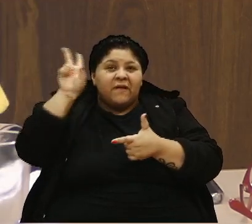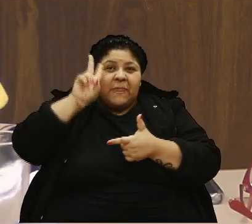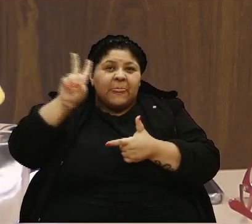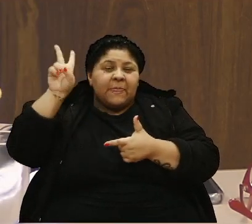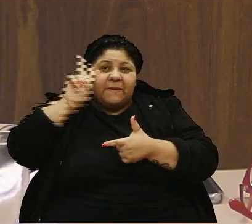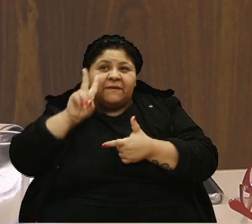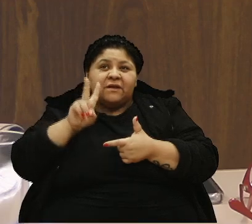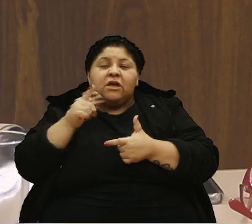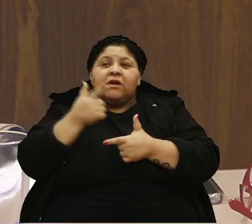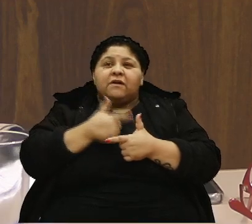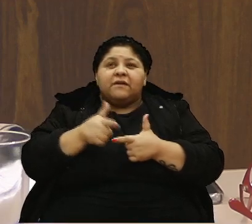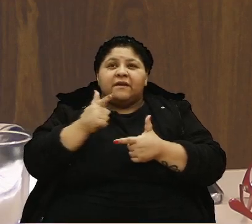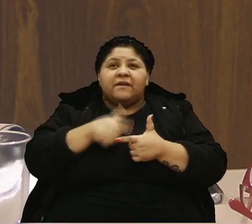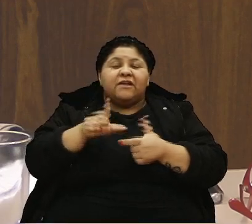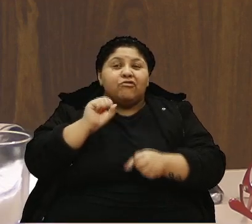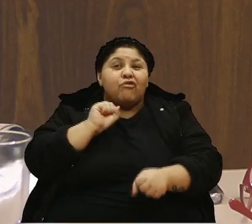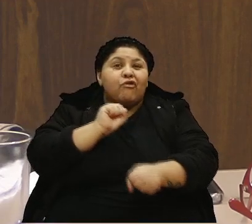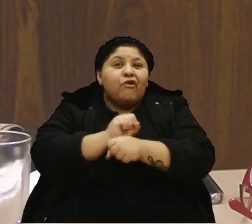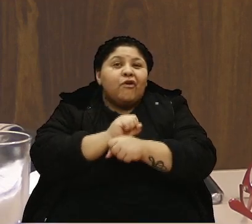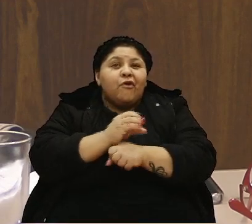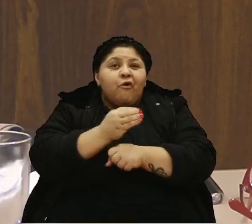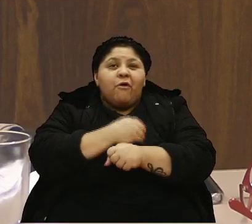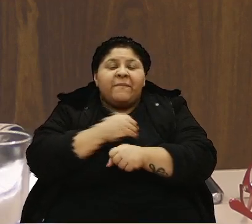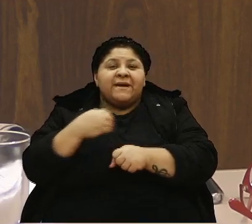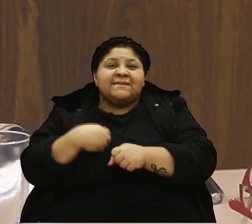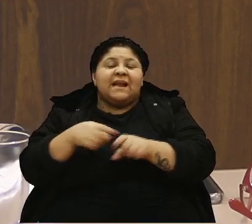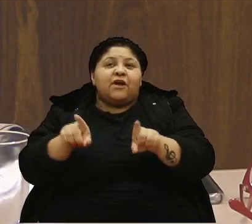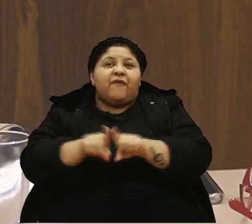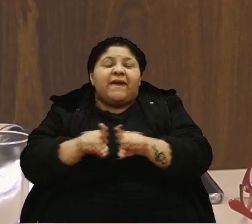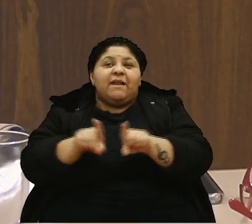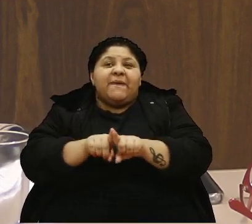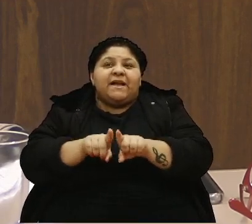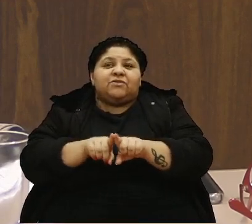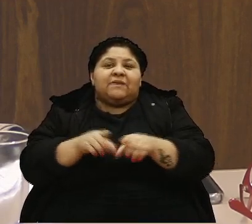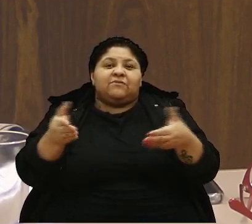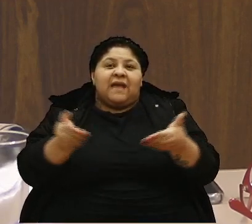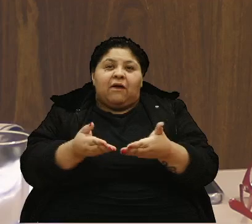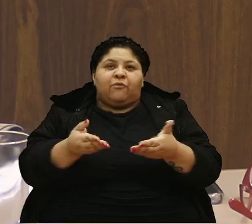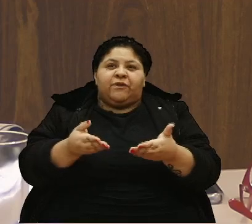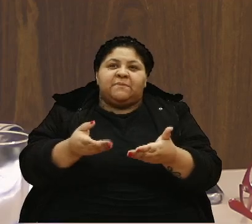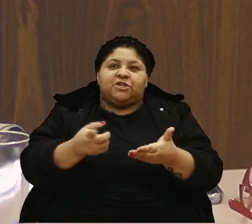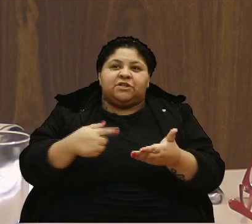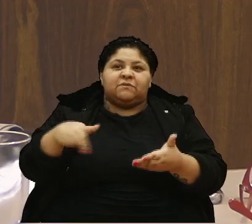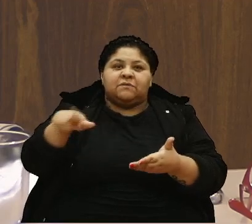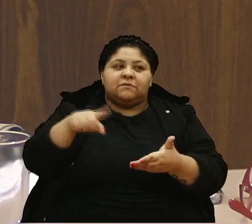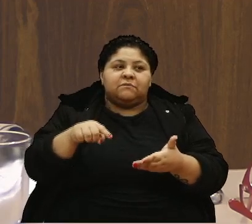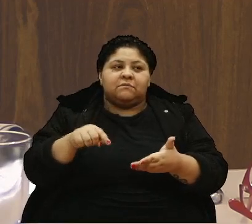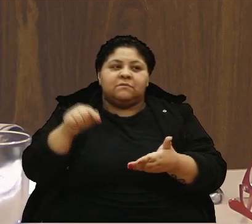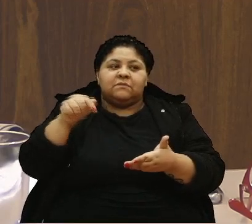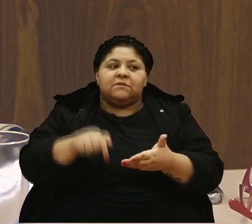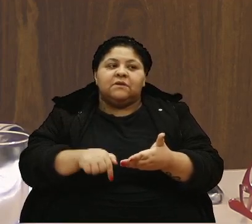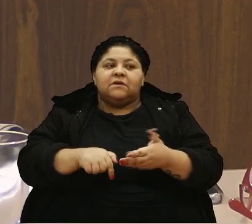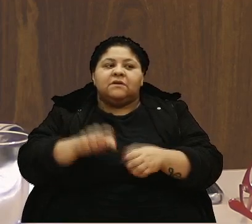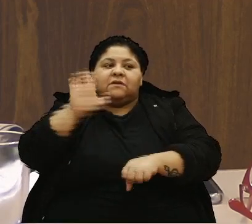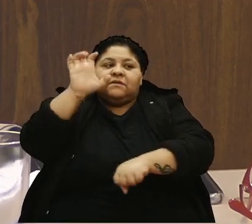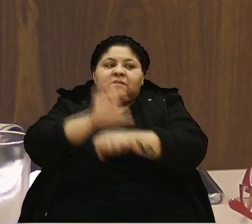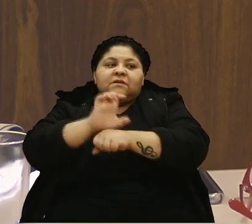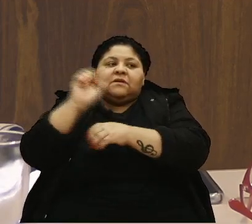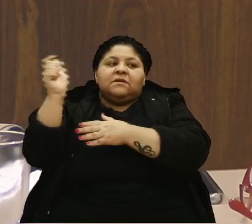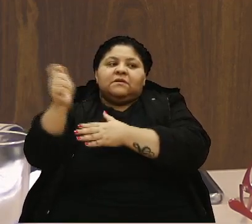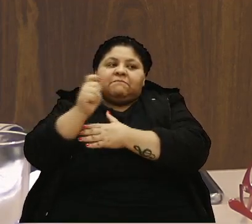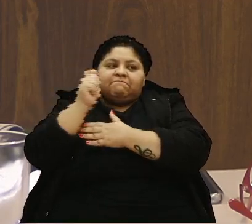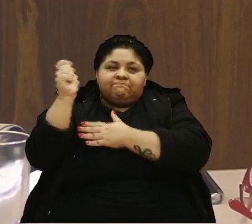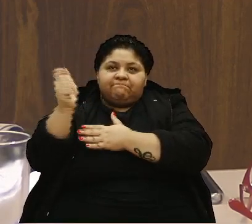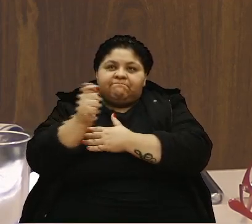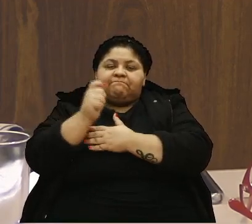que é o problema de espera para médicos especialistas. Amanhã haverá aqui no estado do Rio Grande do Sul